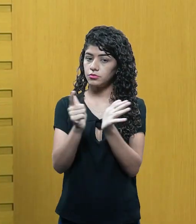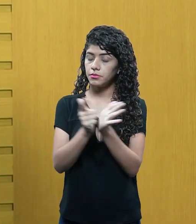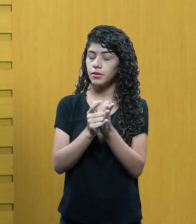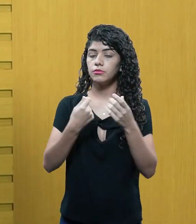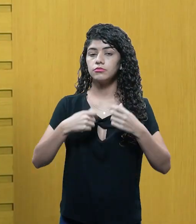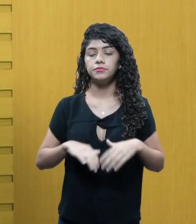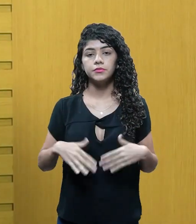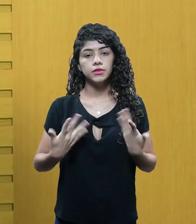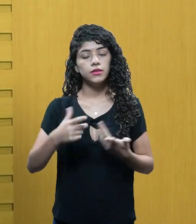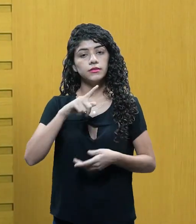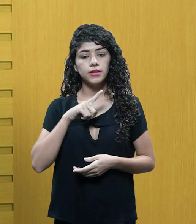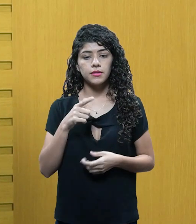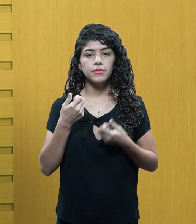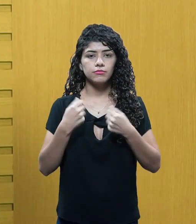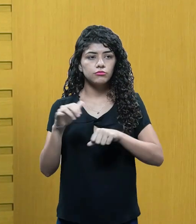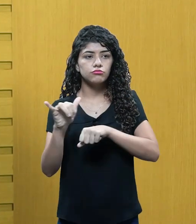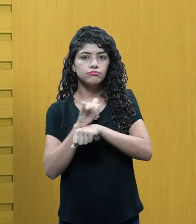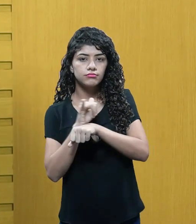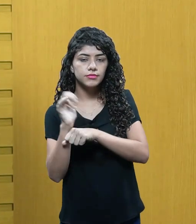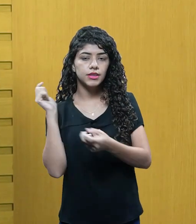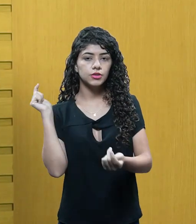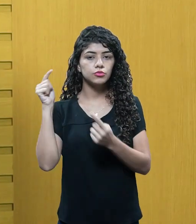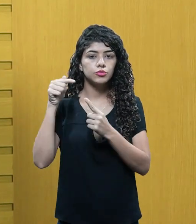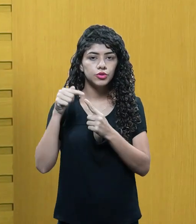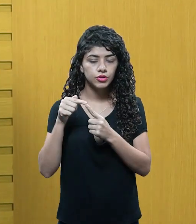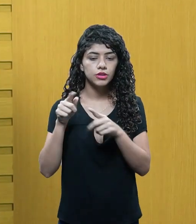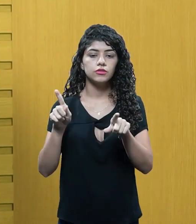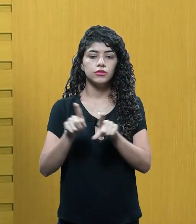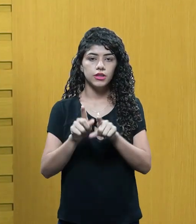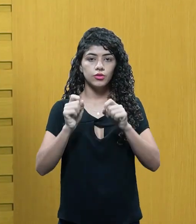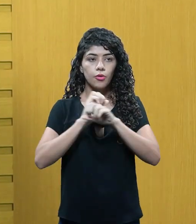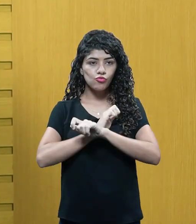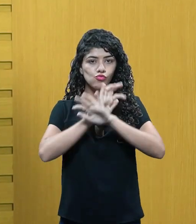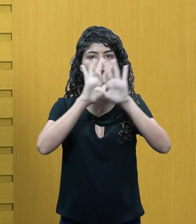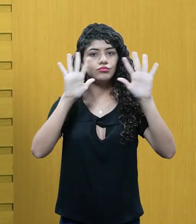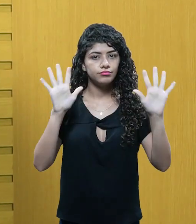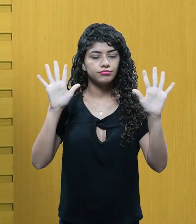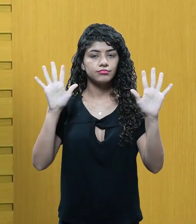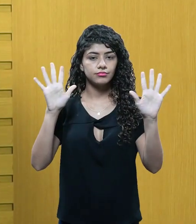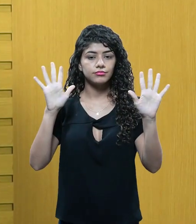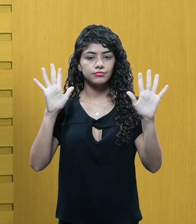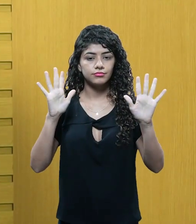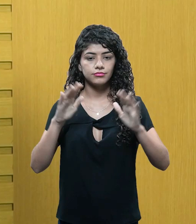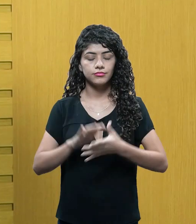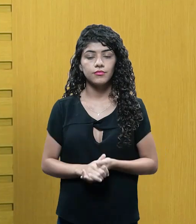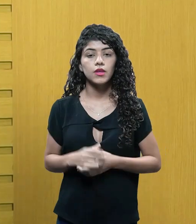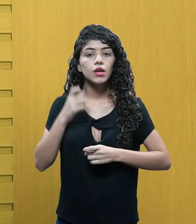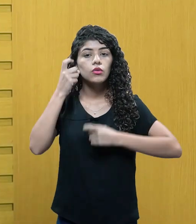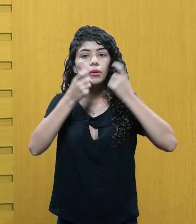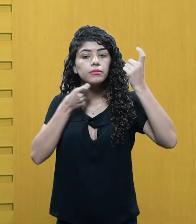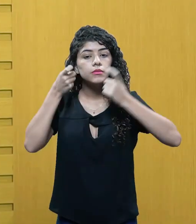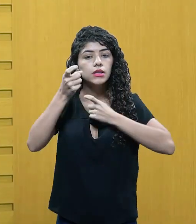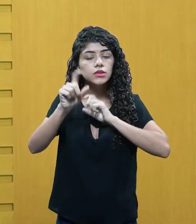papel. Então, ele pede uma técnica, ele pede uma objetividade, ele pede uma clareza, com